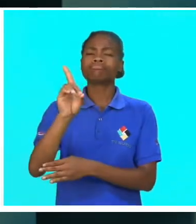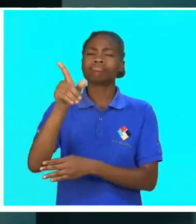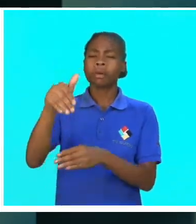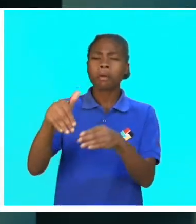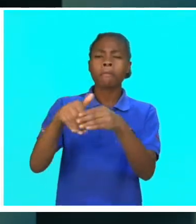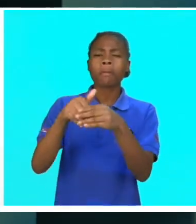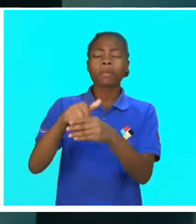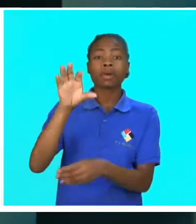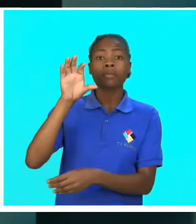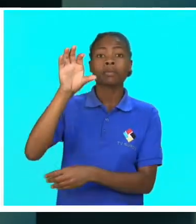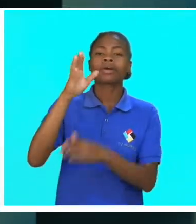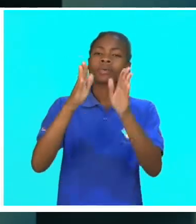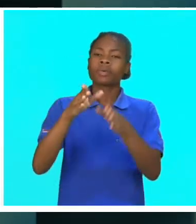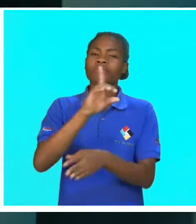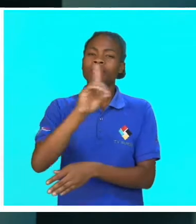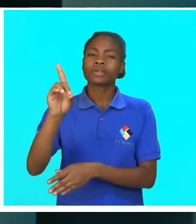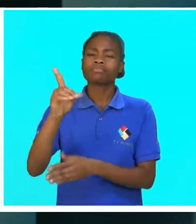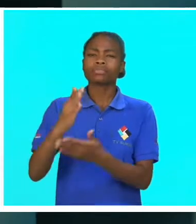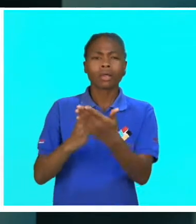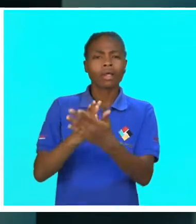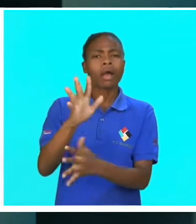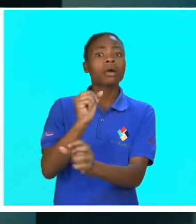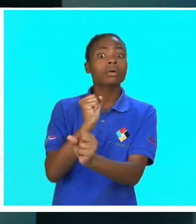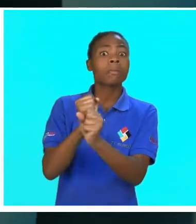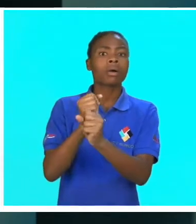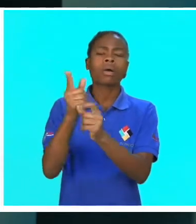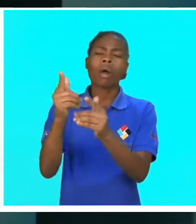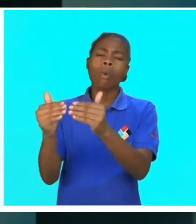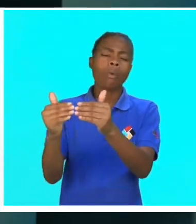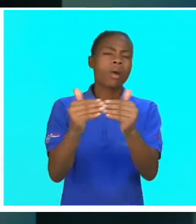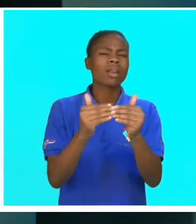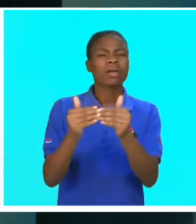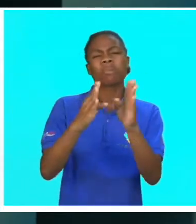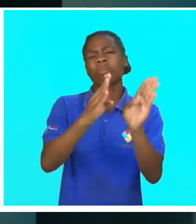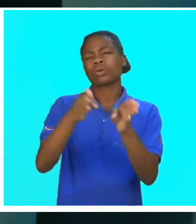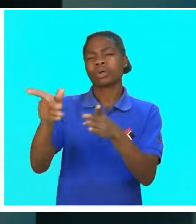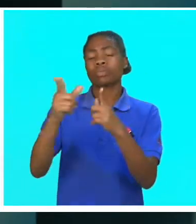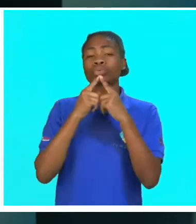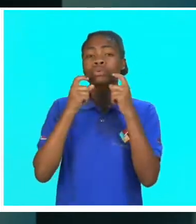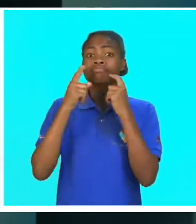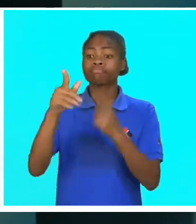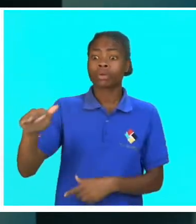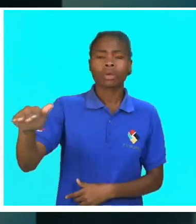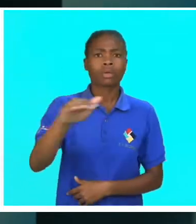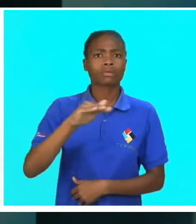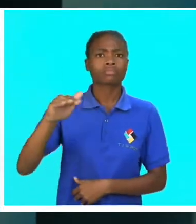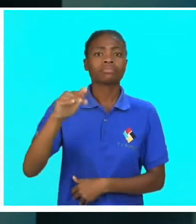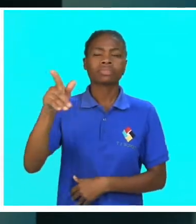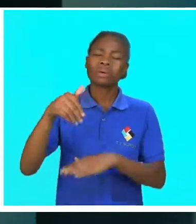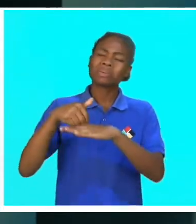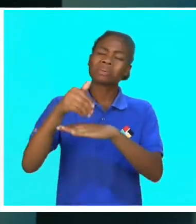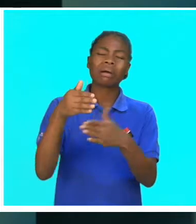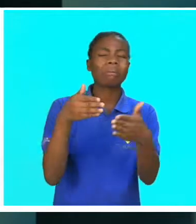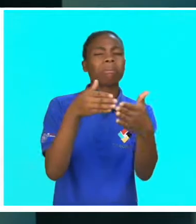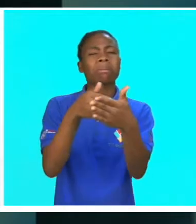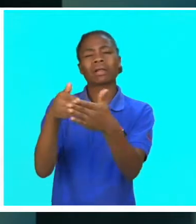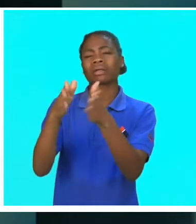Deficiência, os Estados-membros reconhecem o direito ao trabalho para as pessoas com deficiência ou